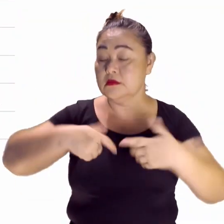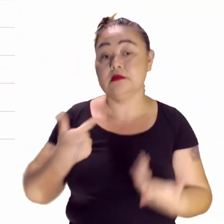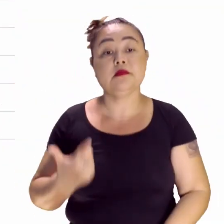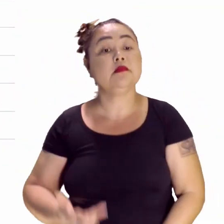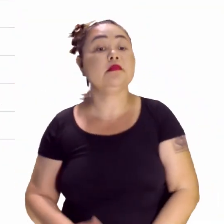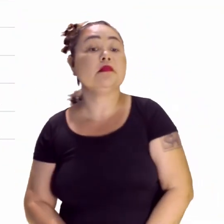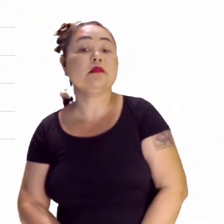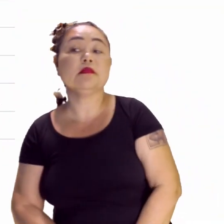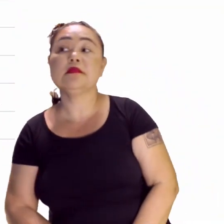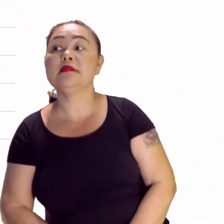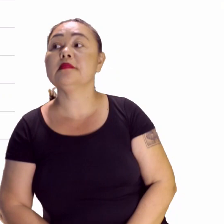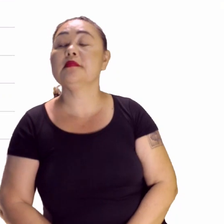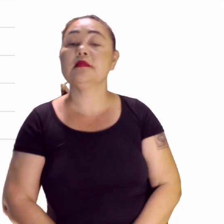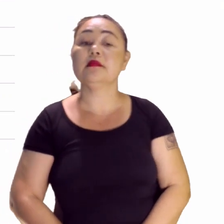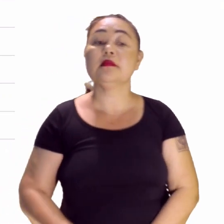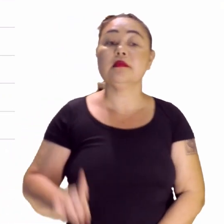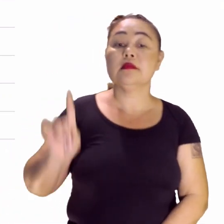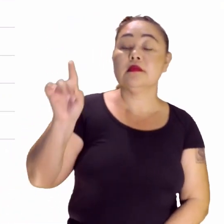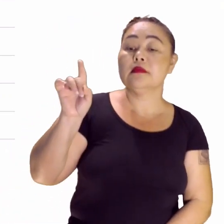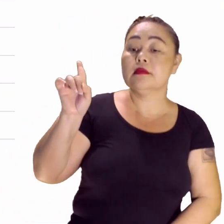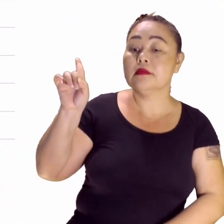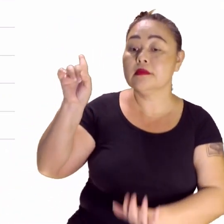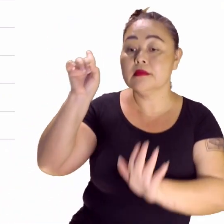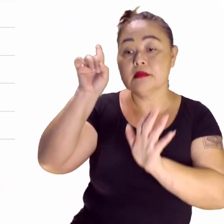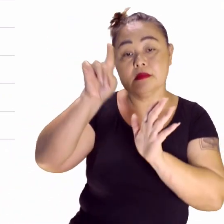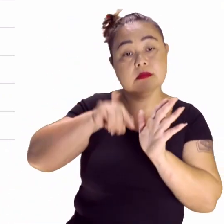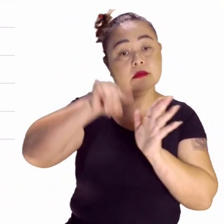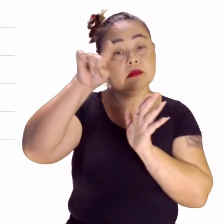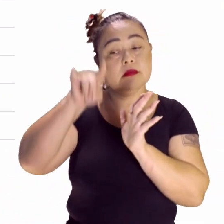Beleza, Rogério, olha só, o censo agropecuário.